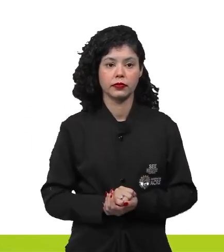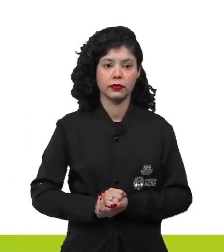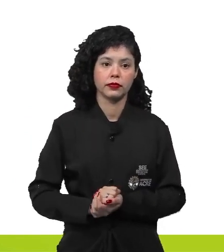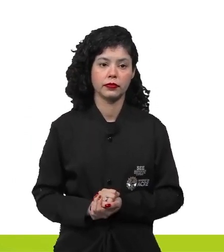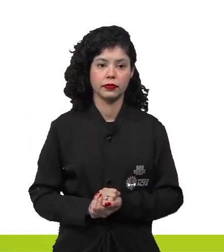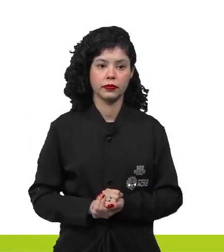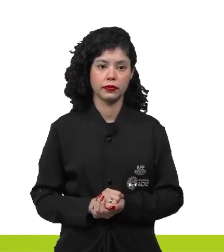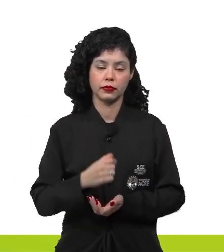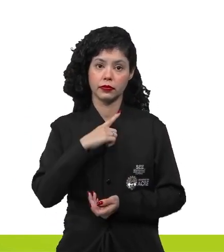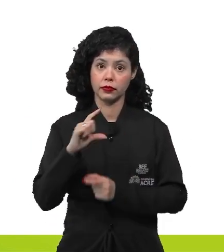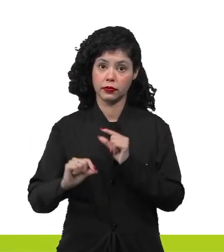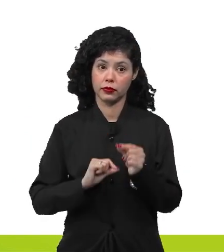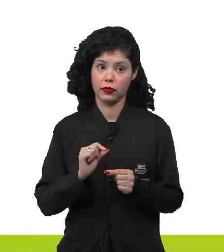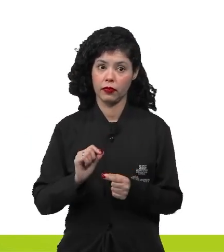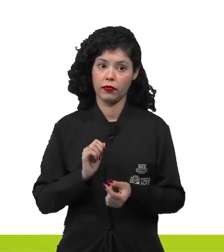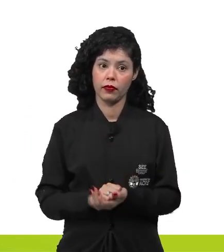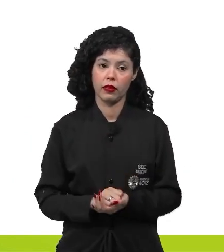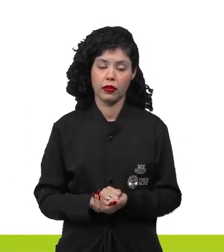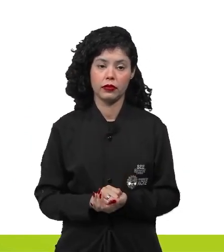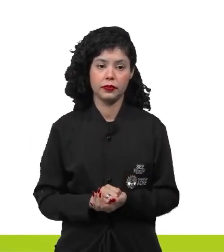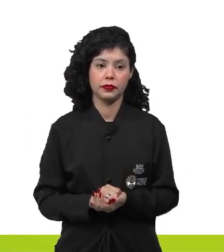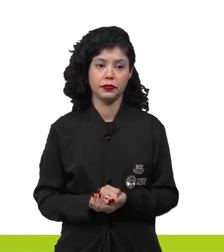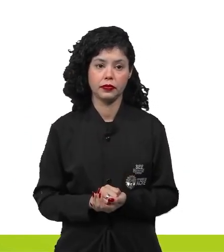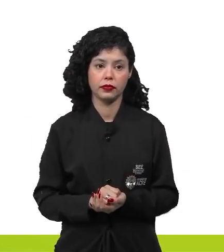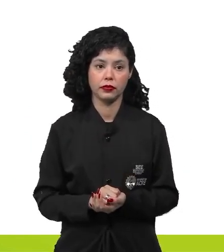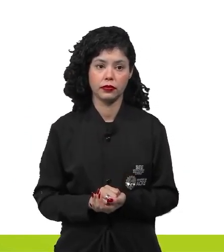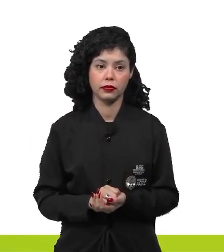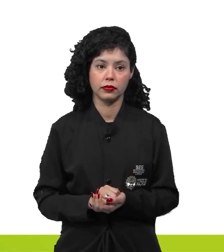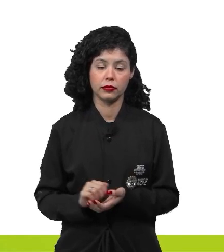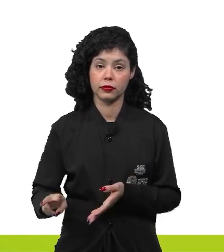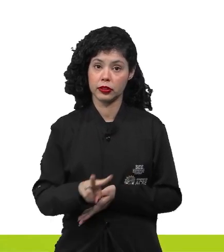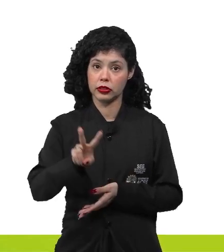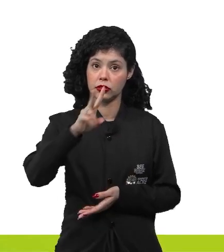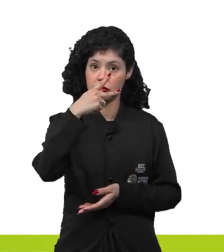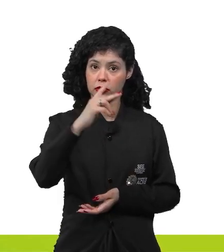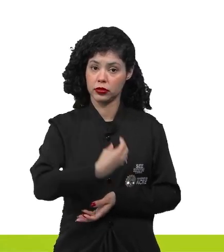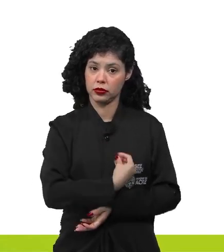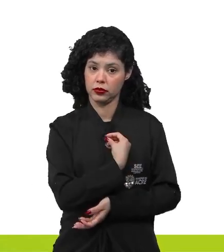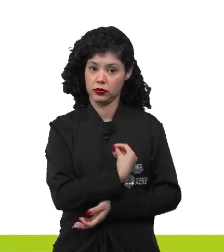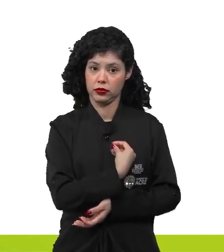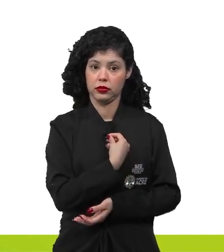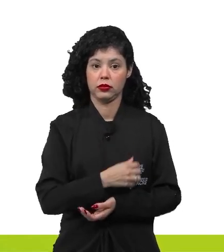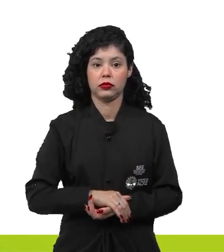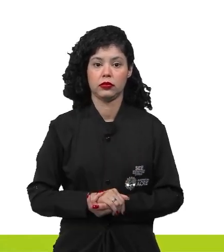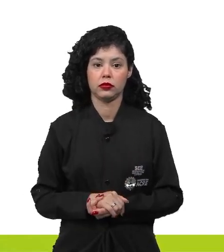pôster. Nós temos aqui Value Your Life, no caso, valorize a sua vida.